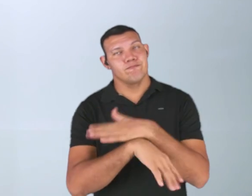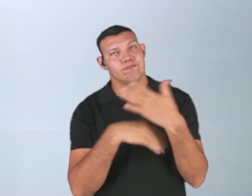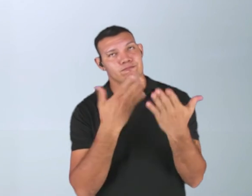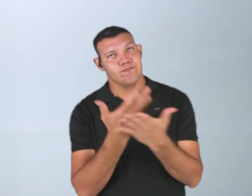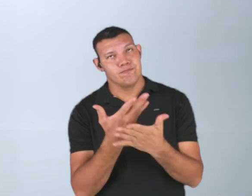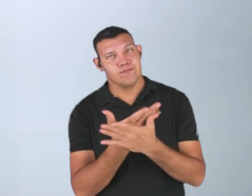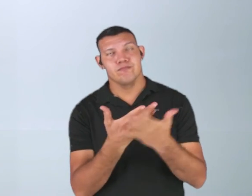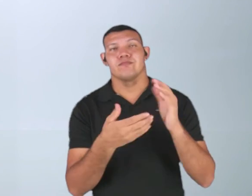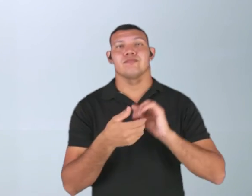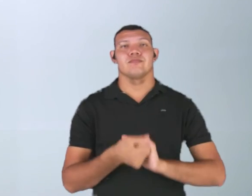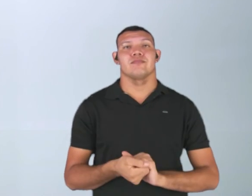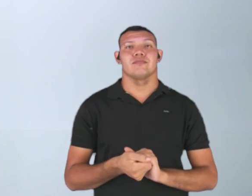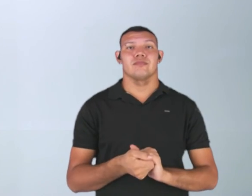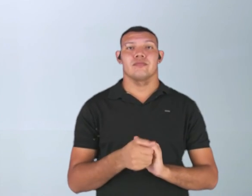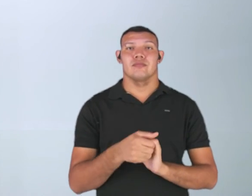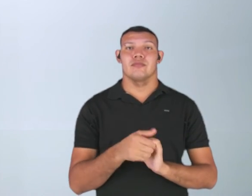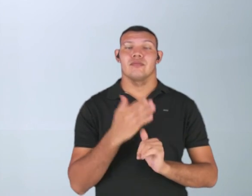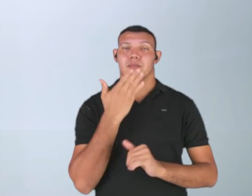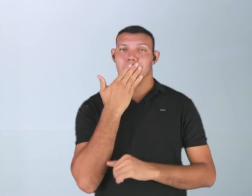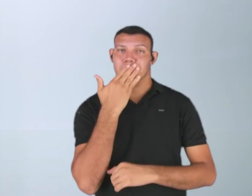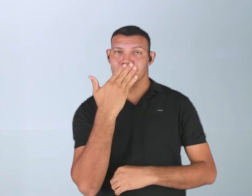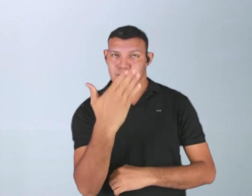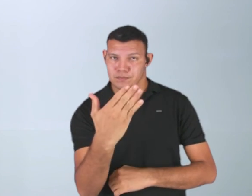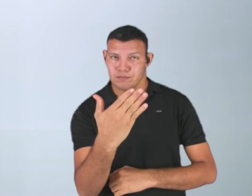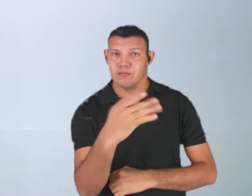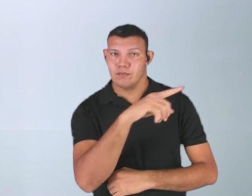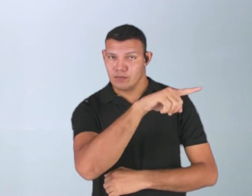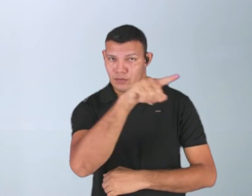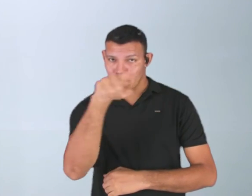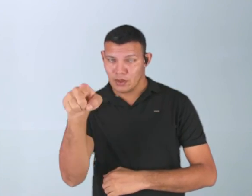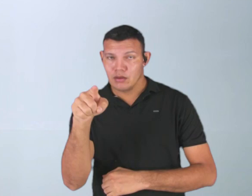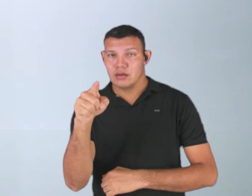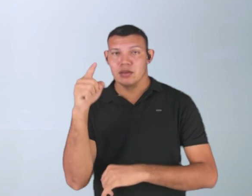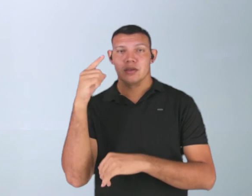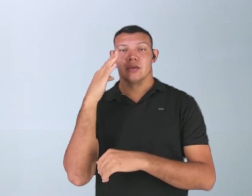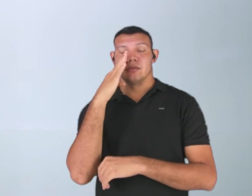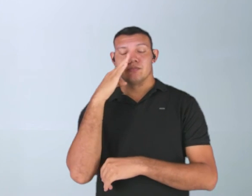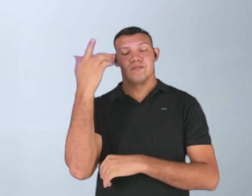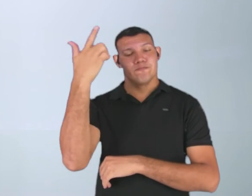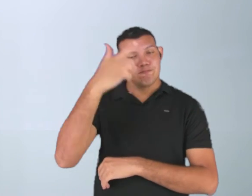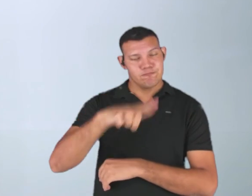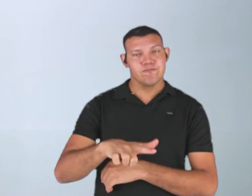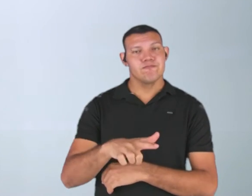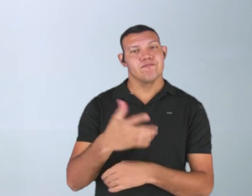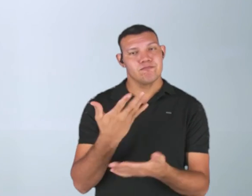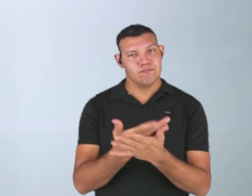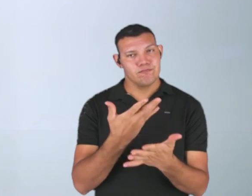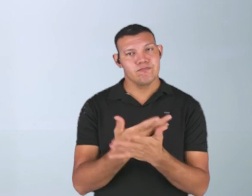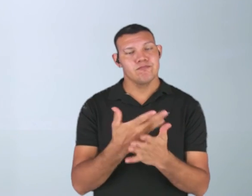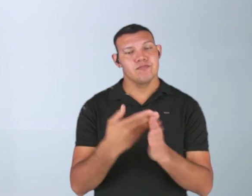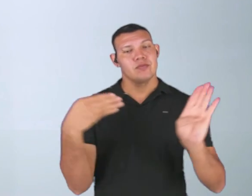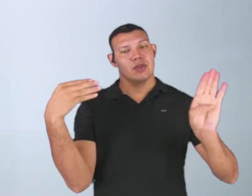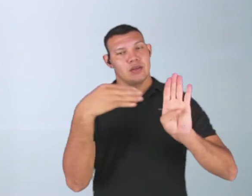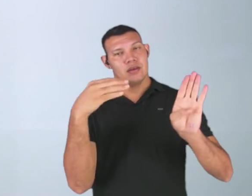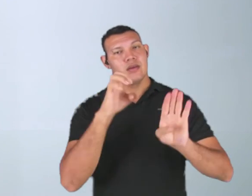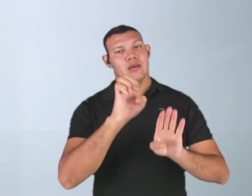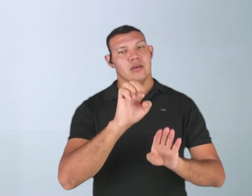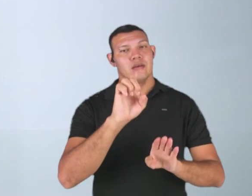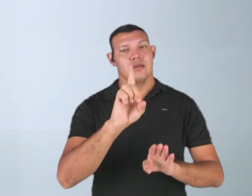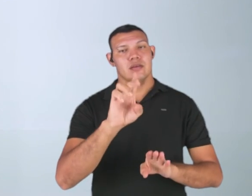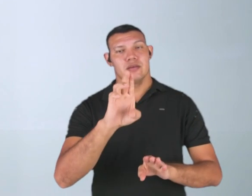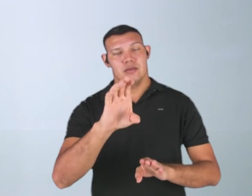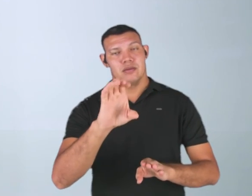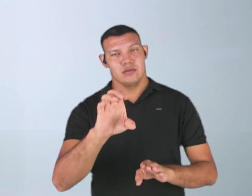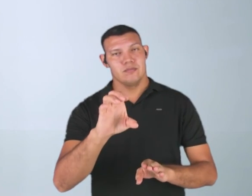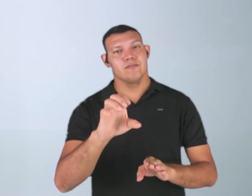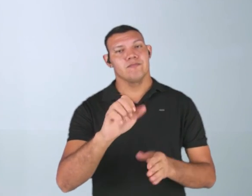essa aula. Eu peço a vocês que revejam essa aula mais uma vez, corram na plataforma Eduque, façam